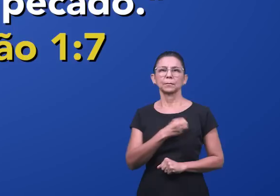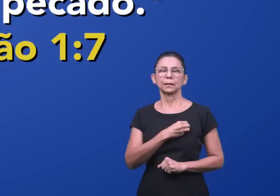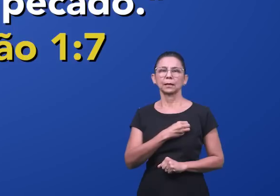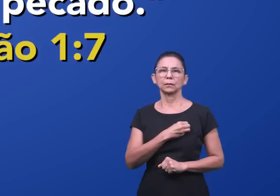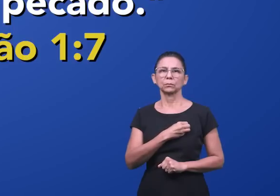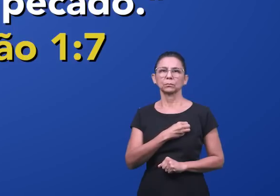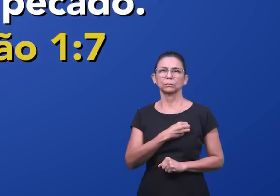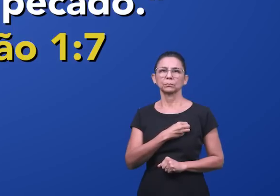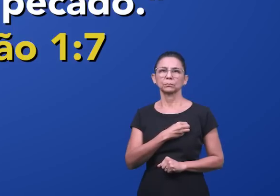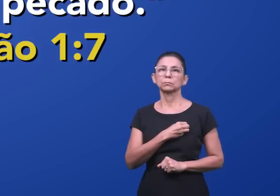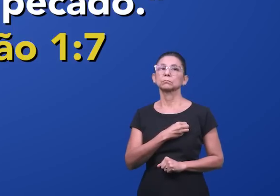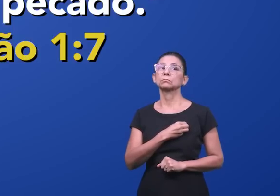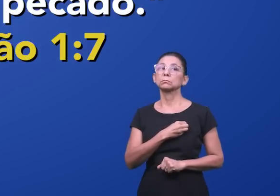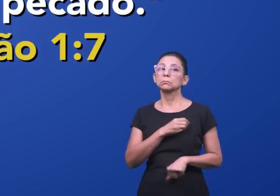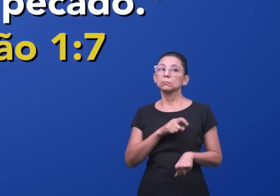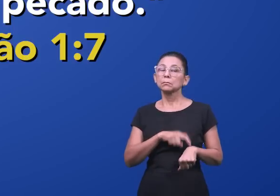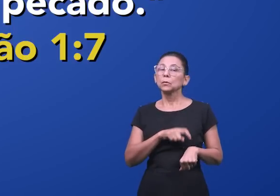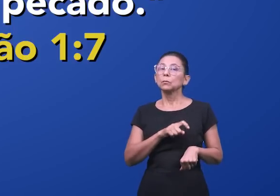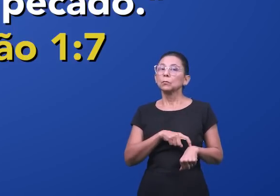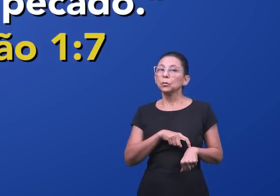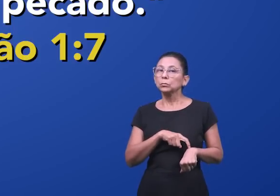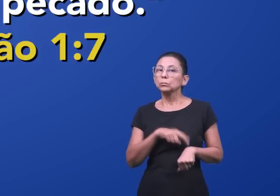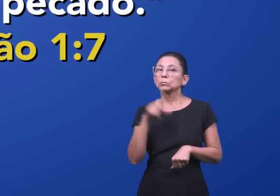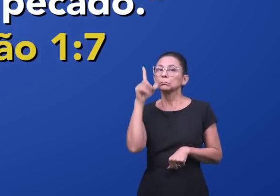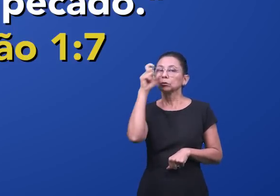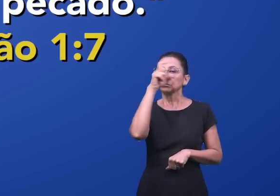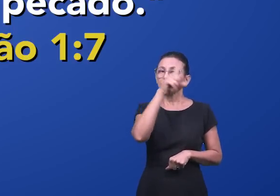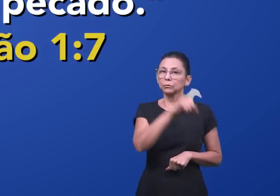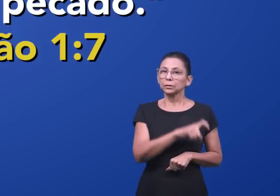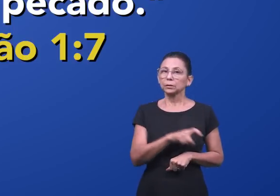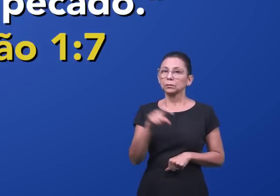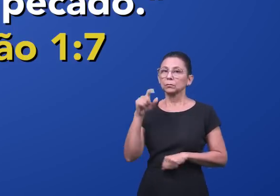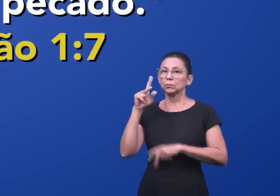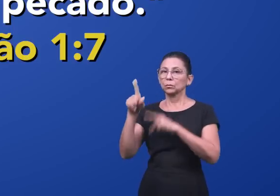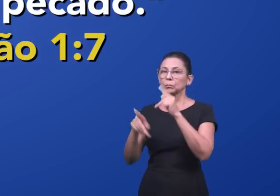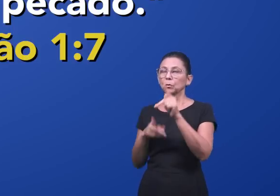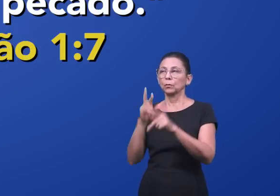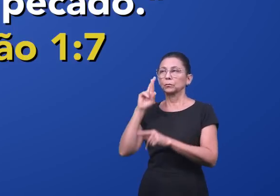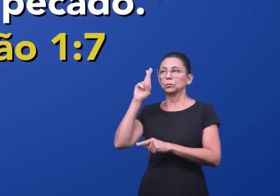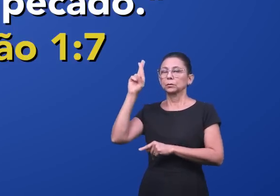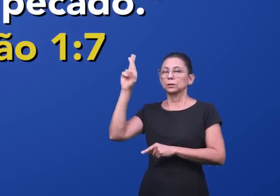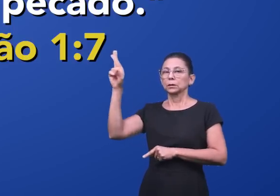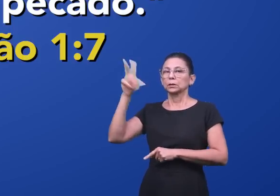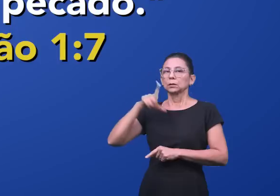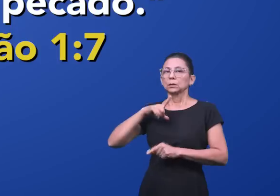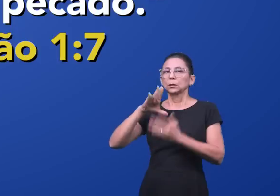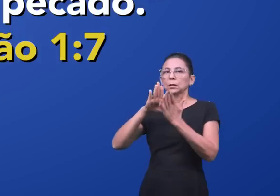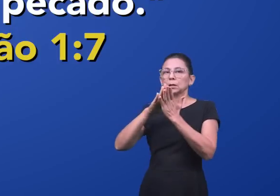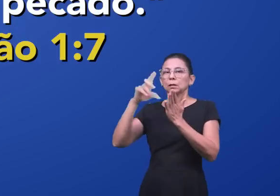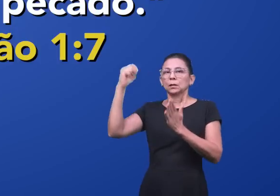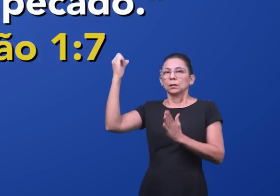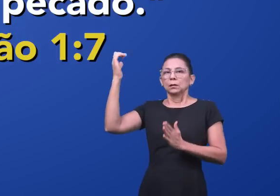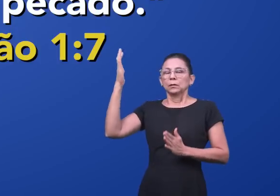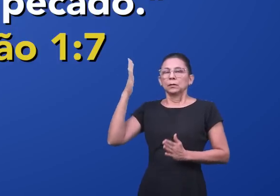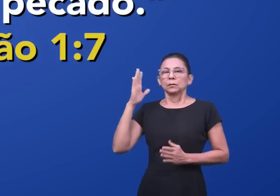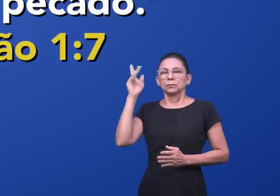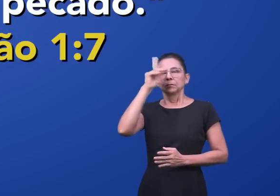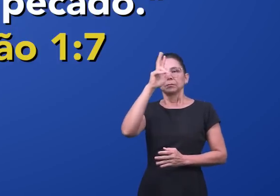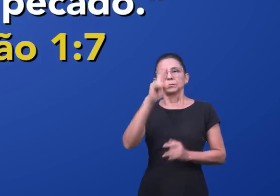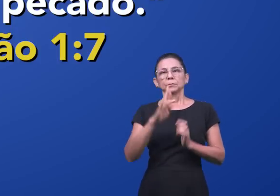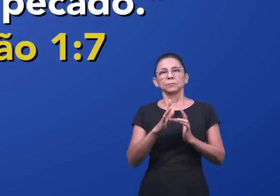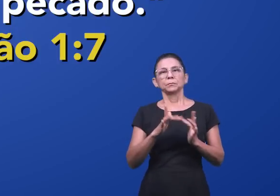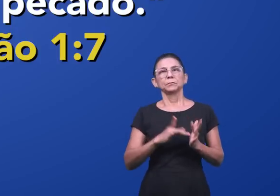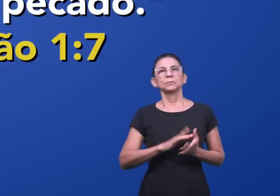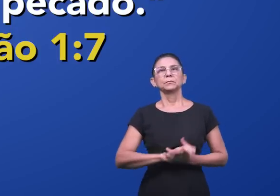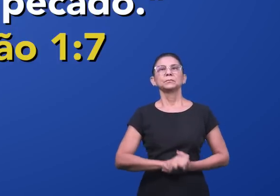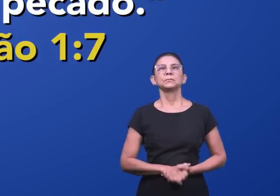temos comunhão uns com os outros, e o sangue de Jesus, seu Filho, nos purifica de todo pecado. No momento que o mundo